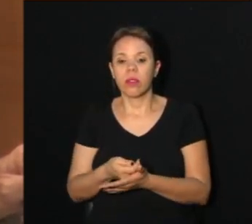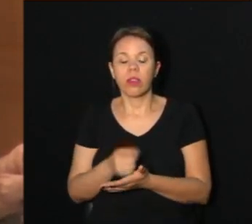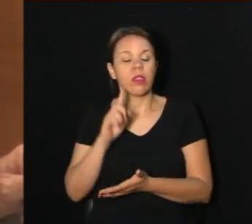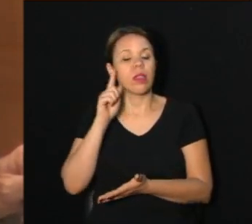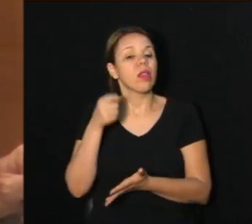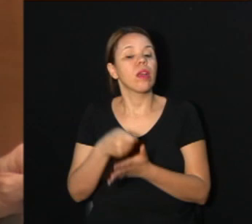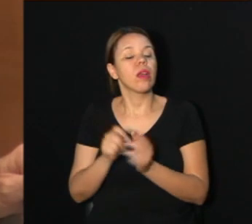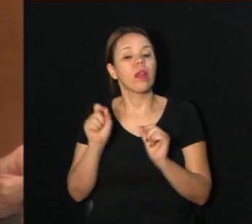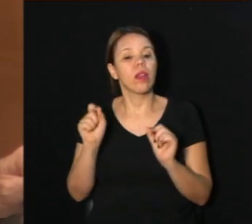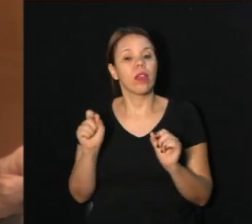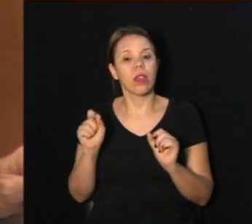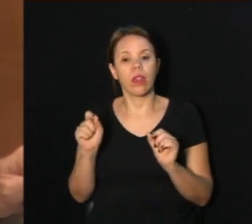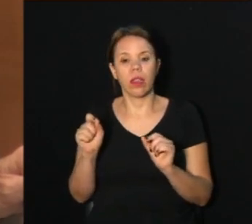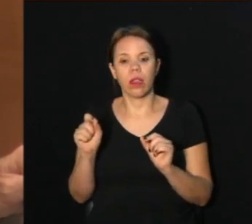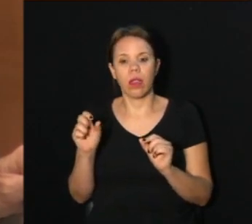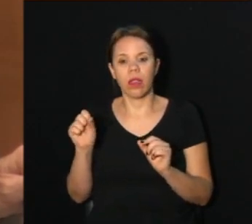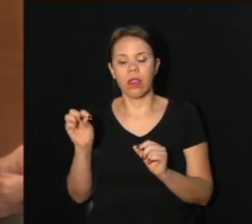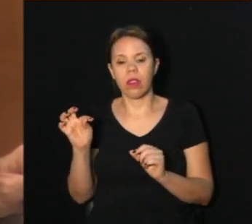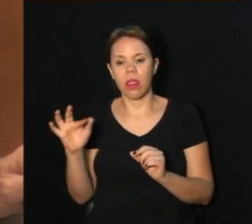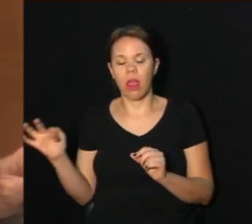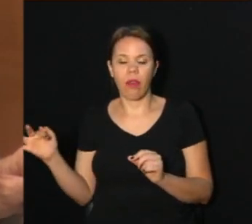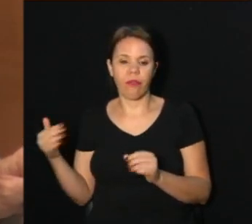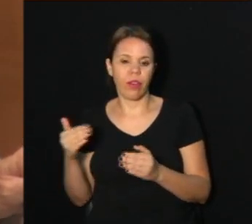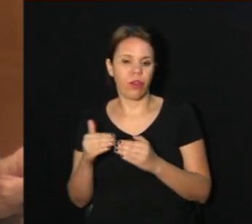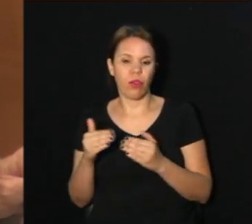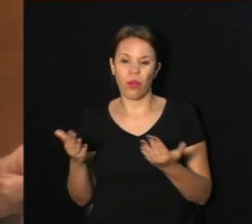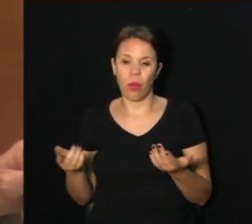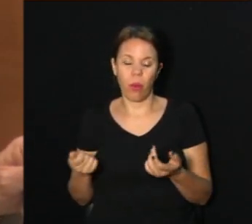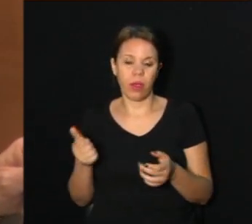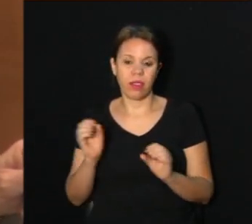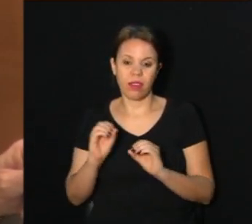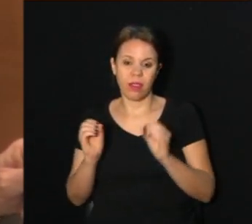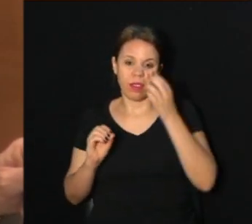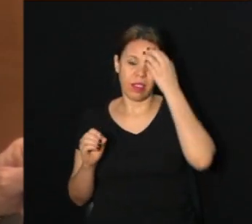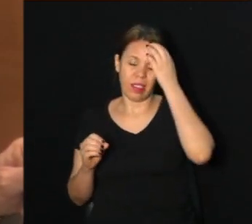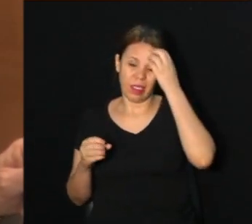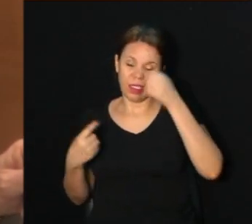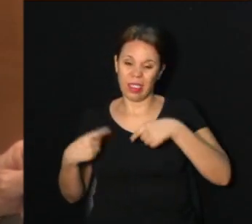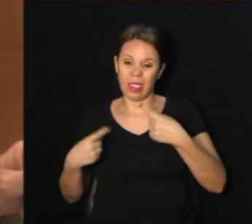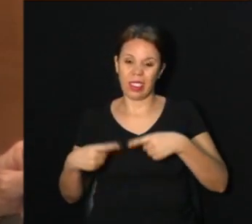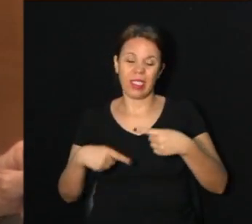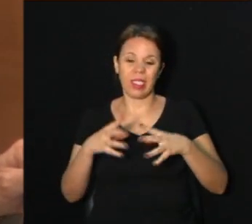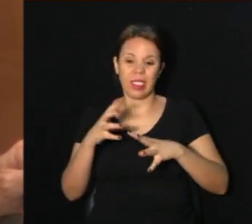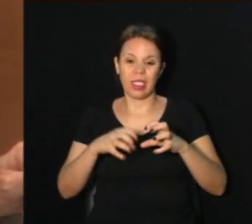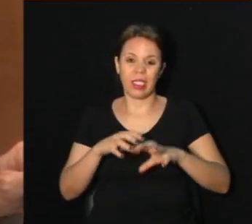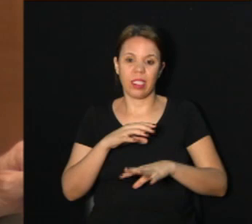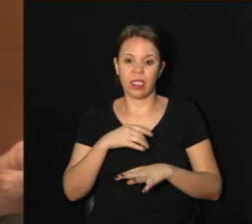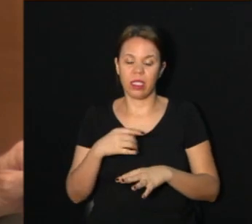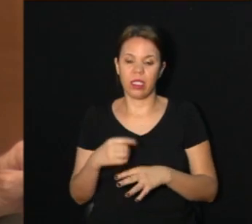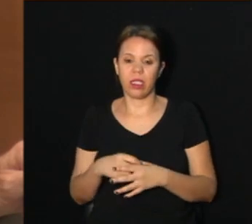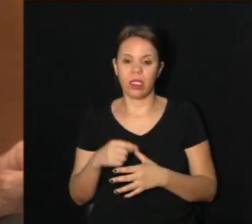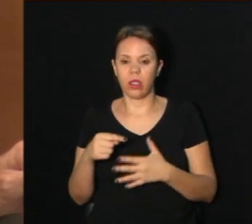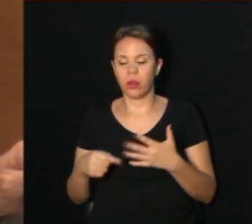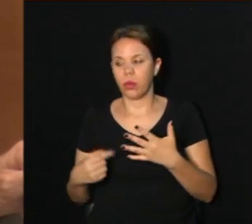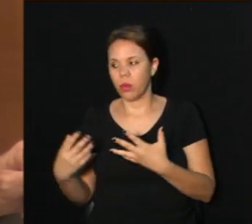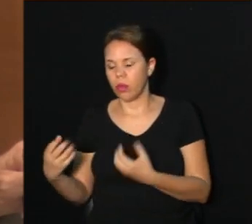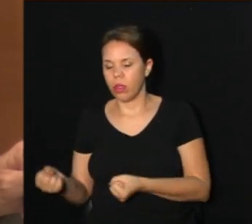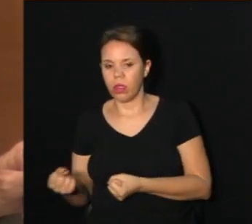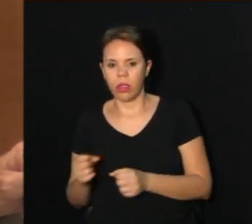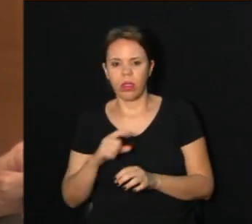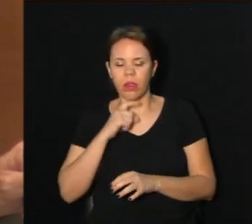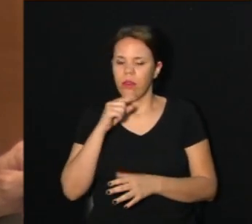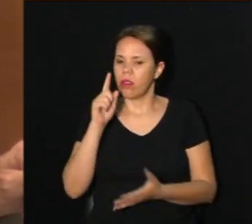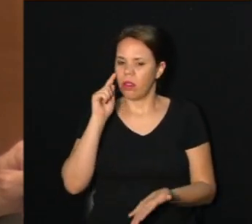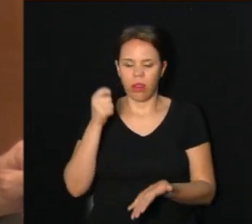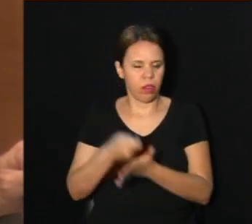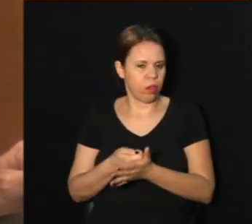O Supremo não chega à concordância de quase nada, é sempre uma discussão terrível, nunca é por unanimidade, então ninguém